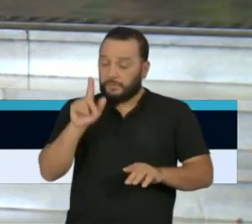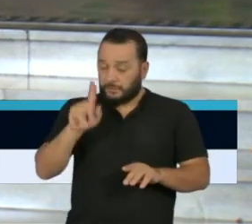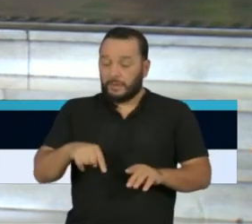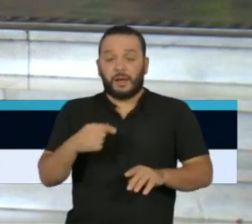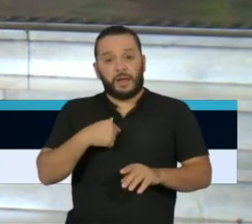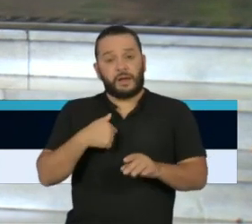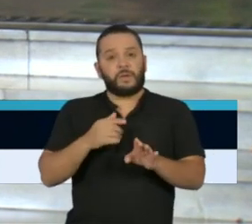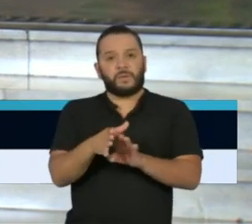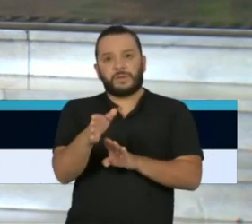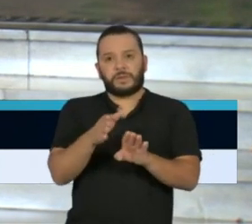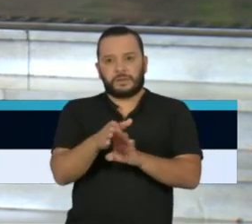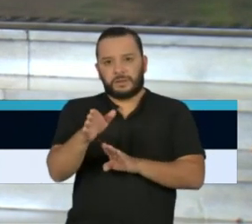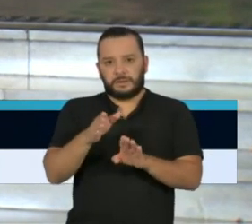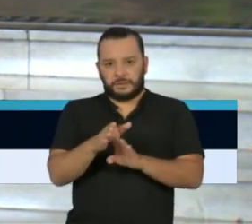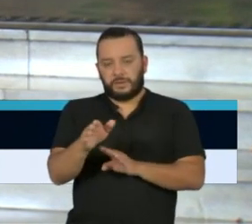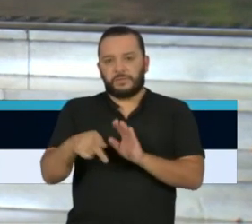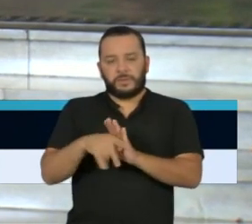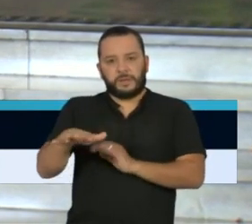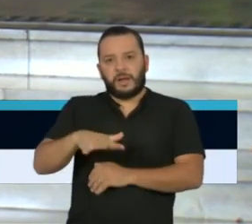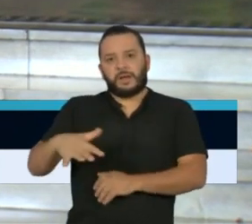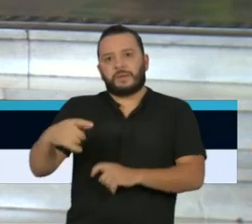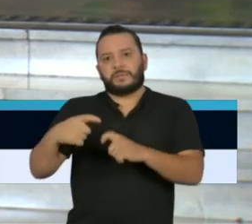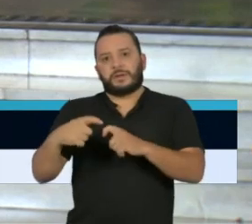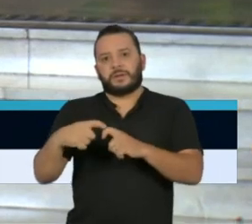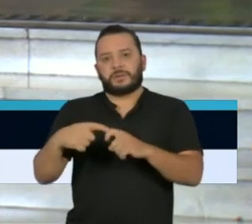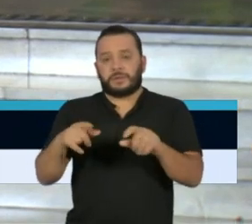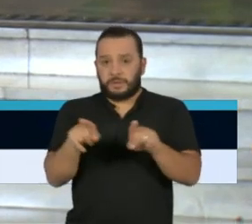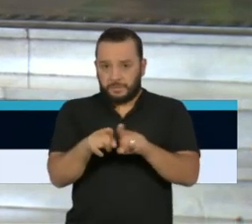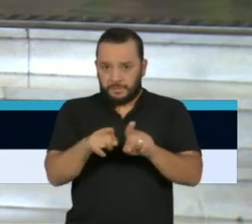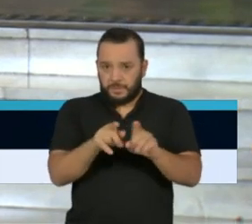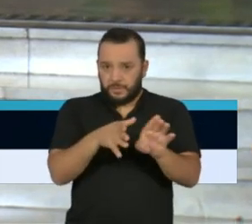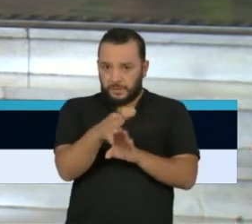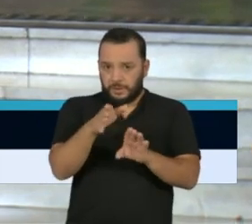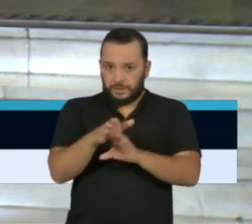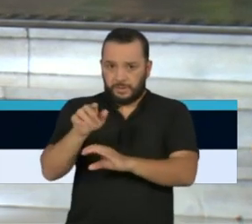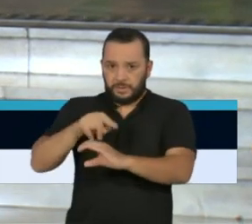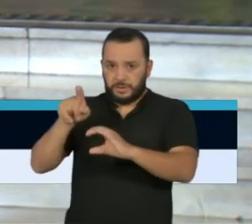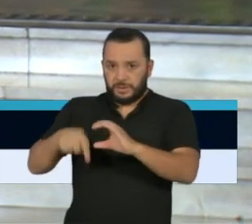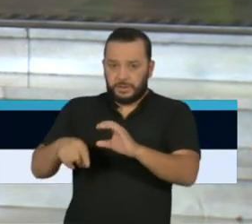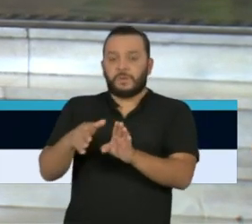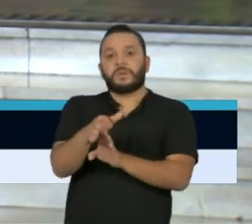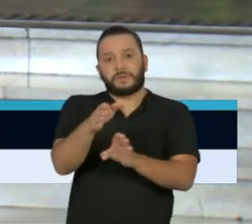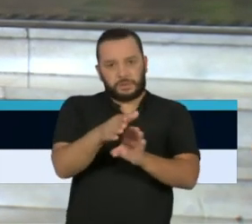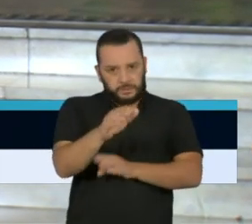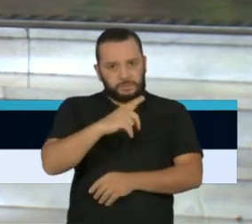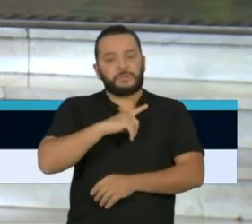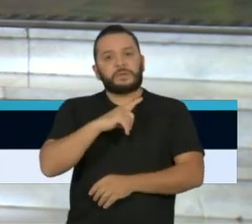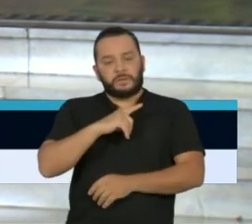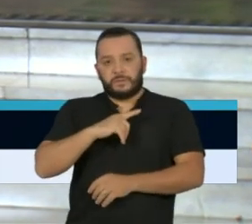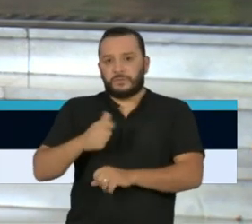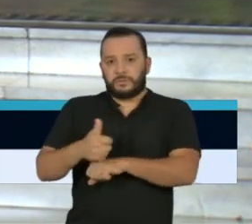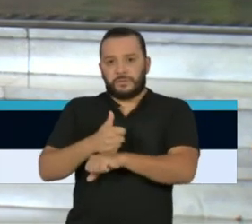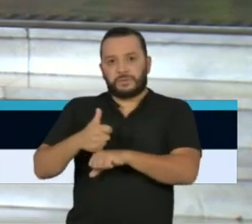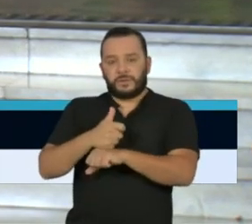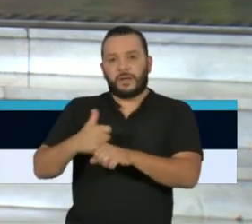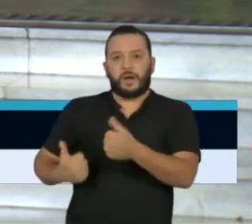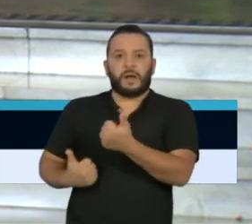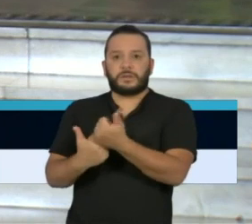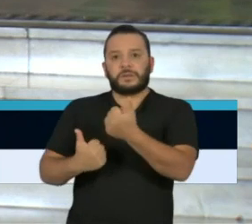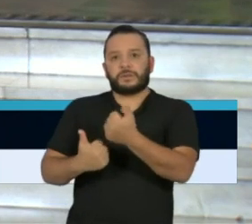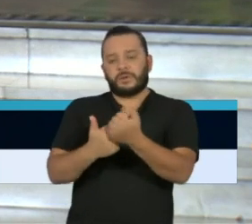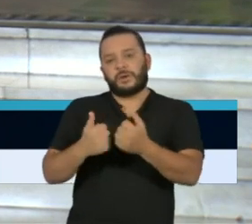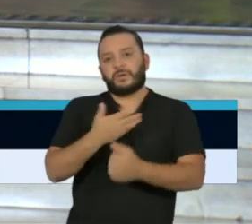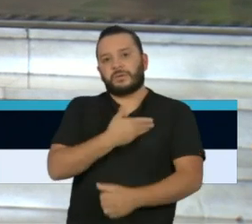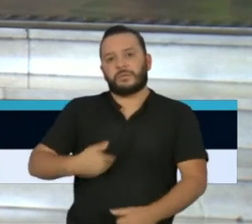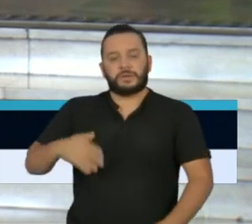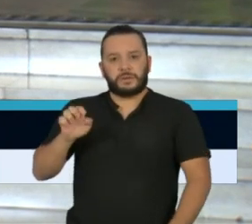a orientação da medicina, essa é a orientação da ciência, dos profissionais que assessoram o governo do Estado de São